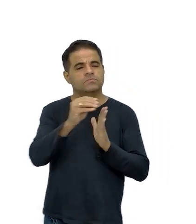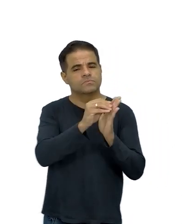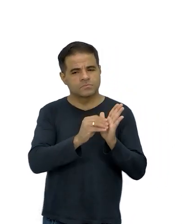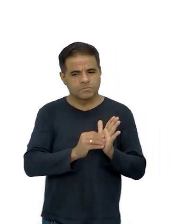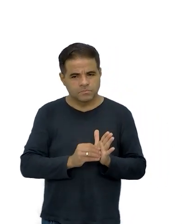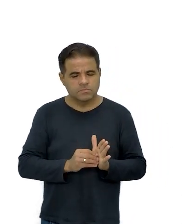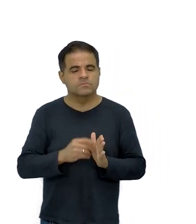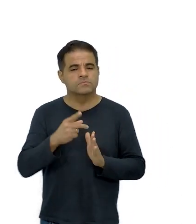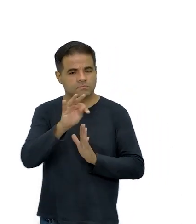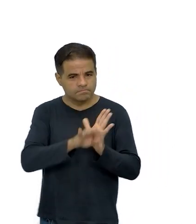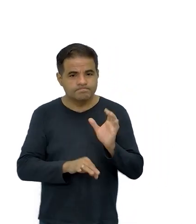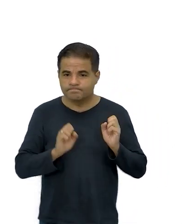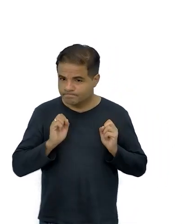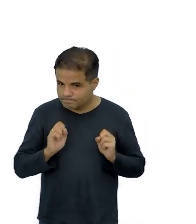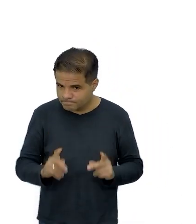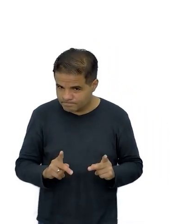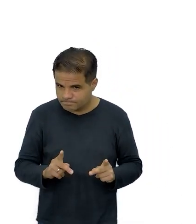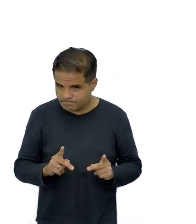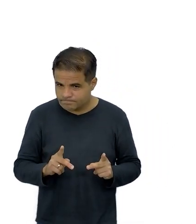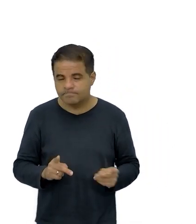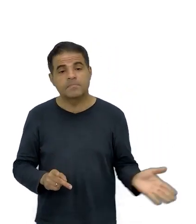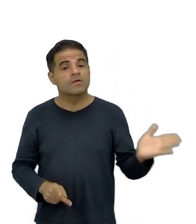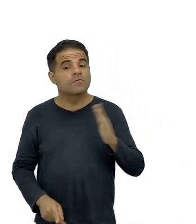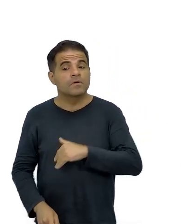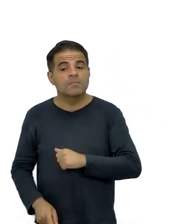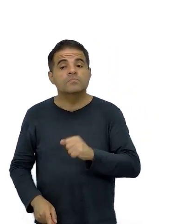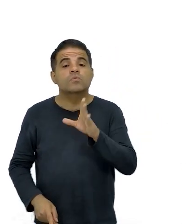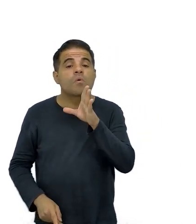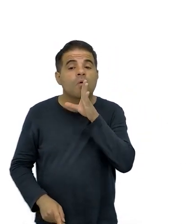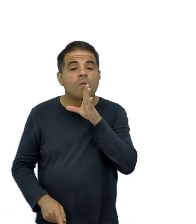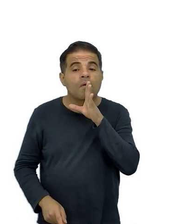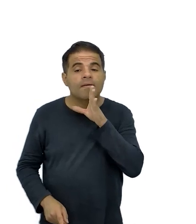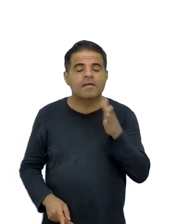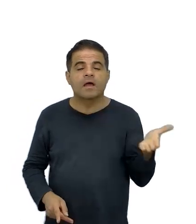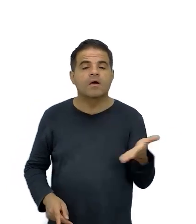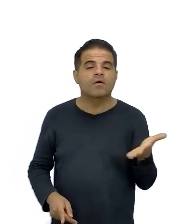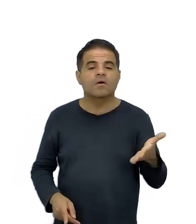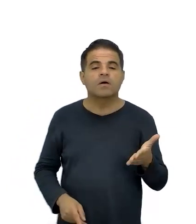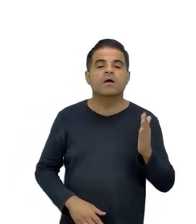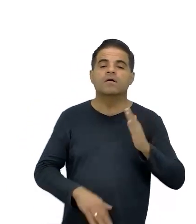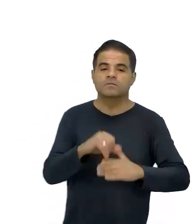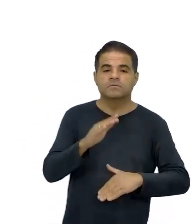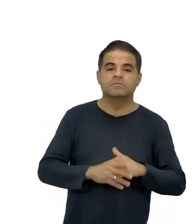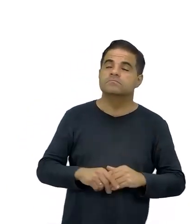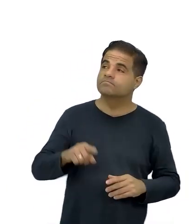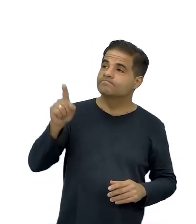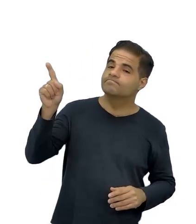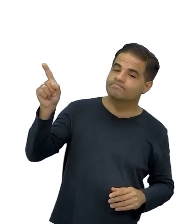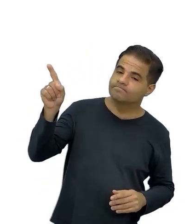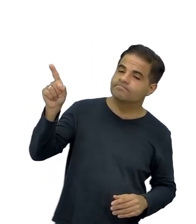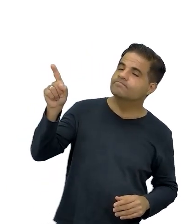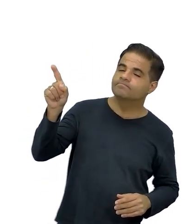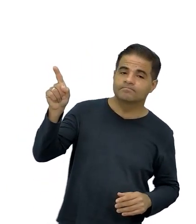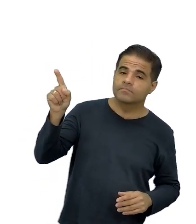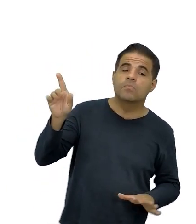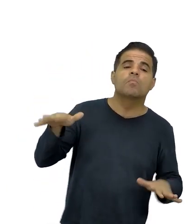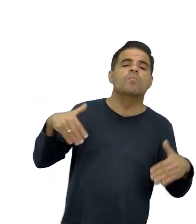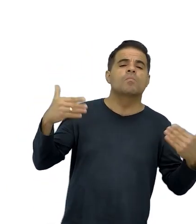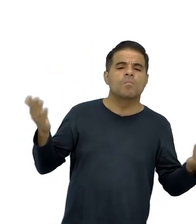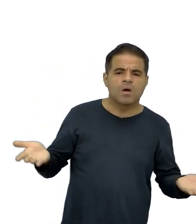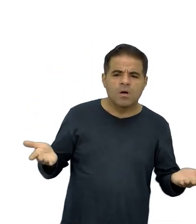pontuar seus textos, né? Vamos conhecer, gente, as habilidades, né?